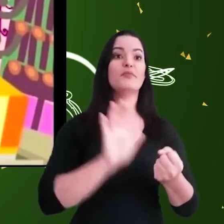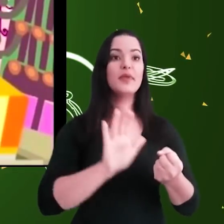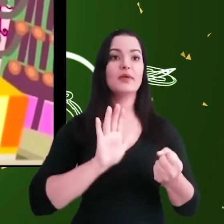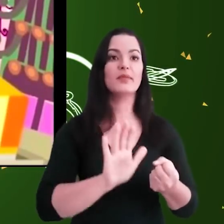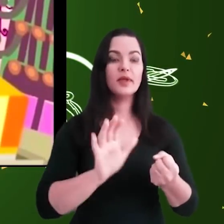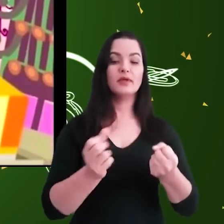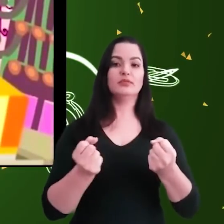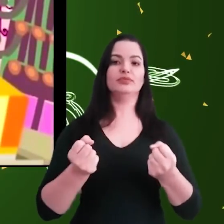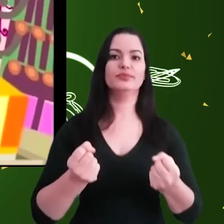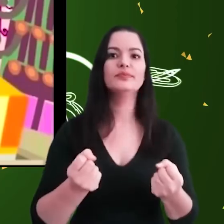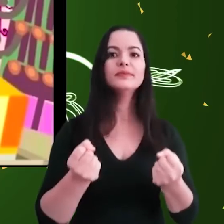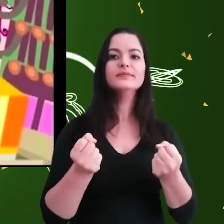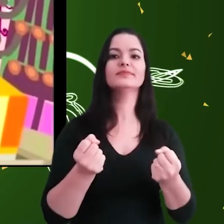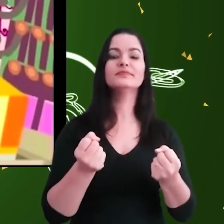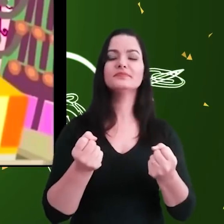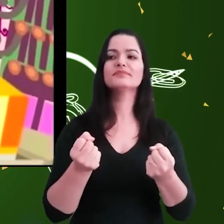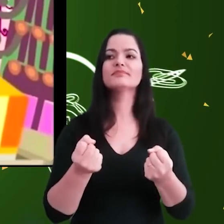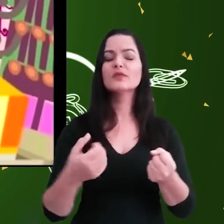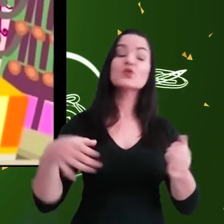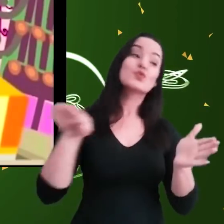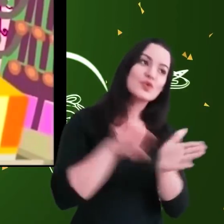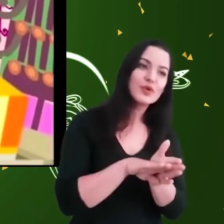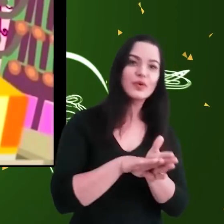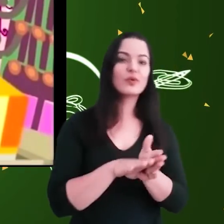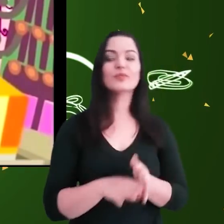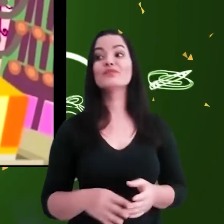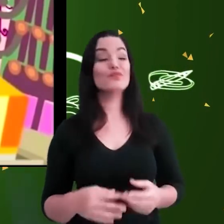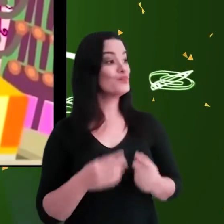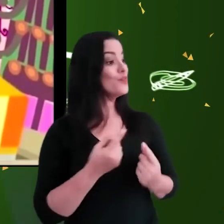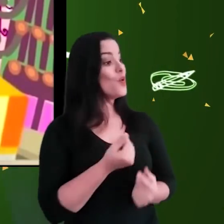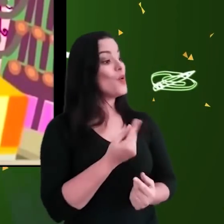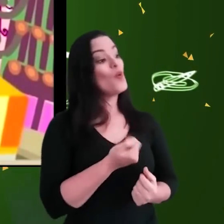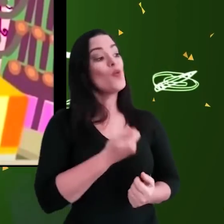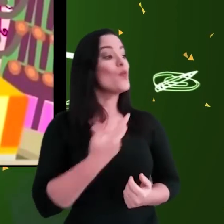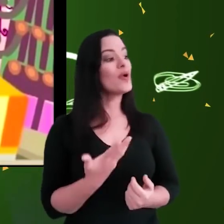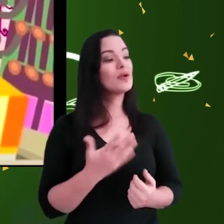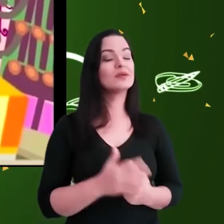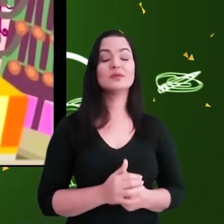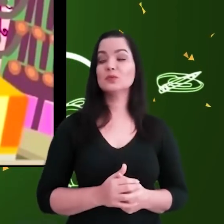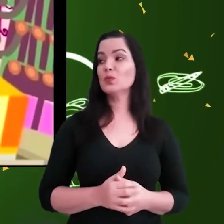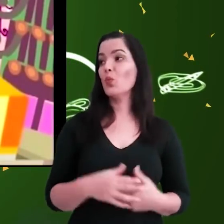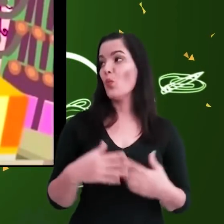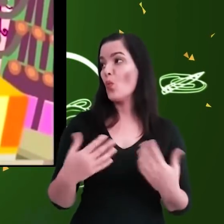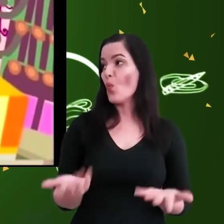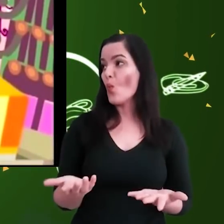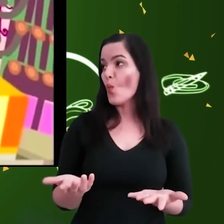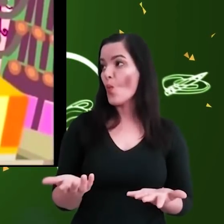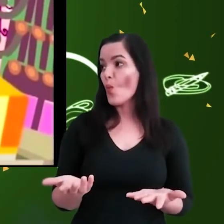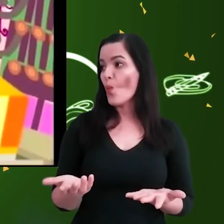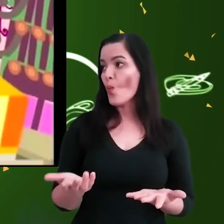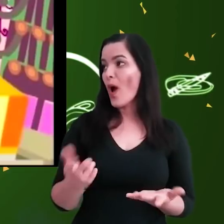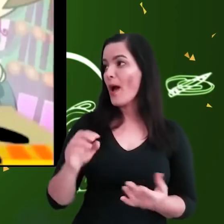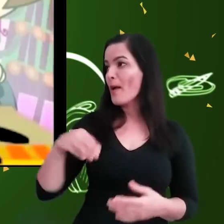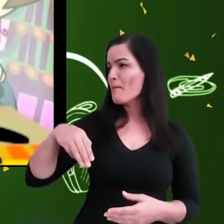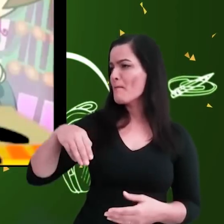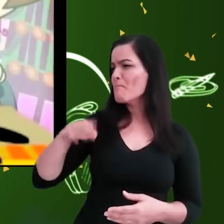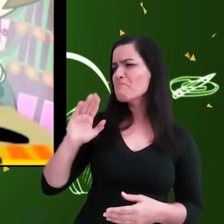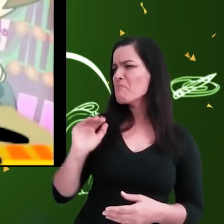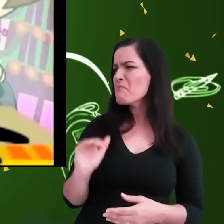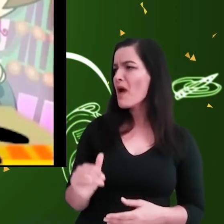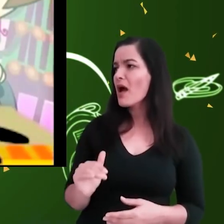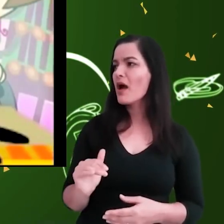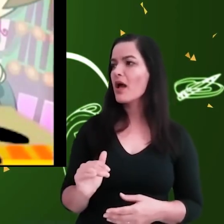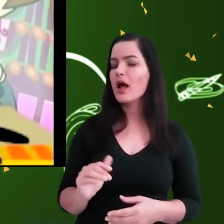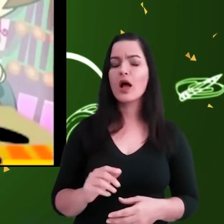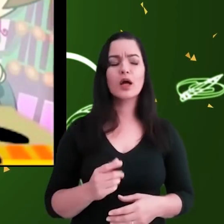Chegamos. Quanto foi? Uma merreca. Quanto é isso? Sei lá, mas é o que o papai disse que ganha.